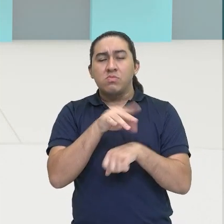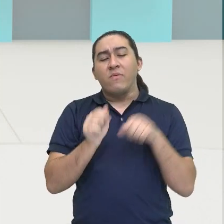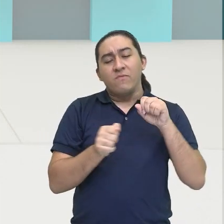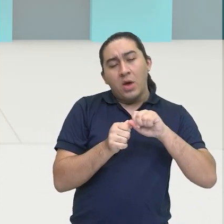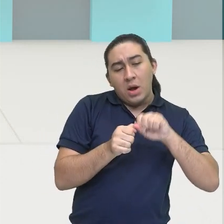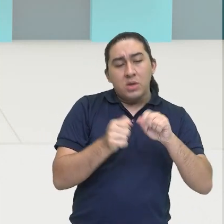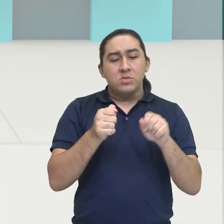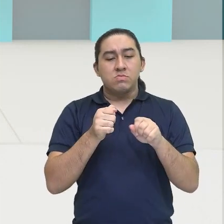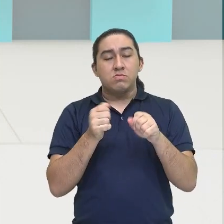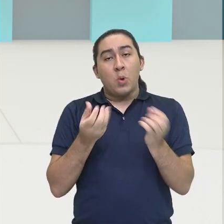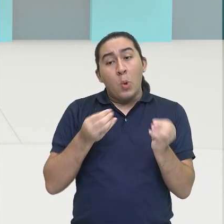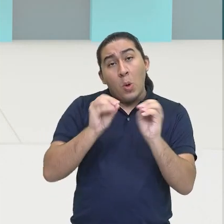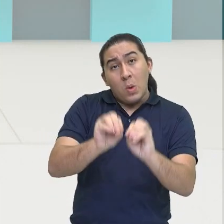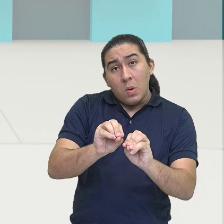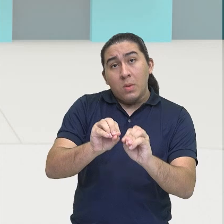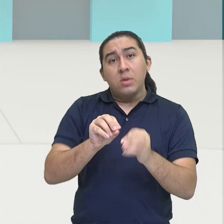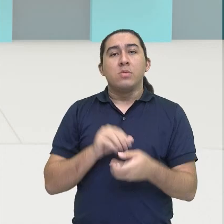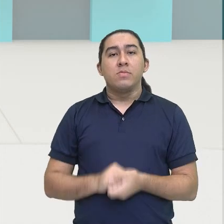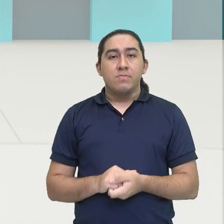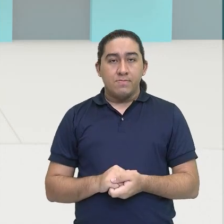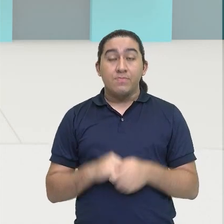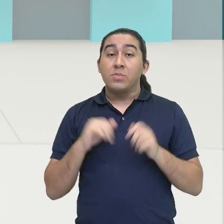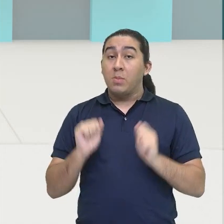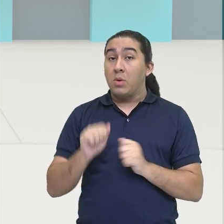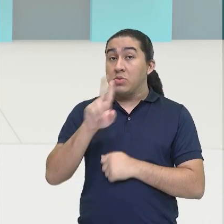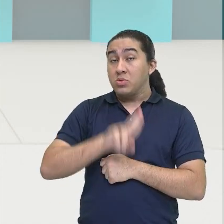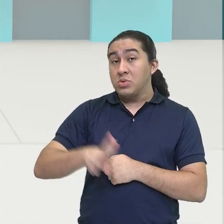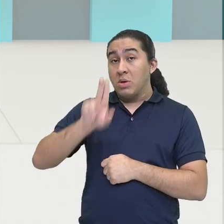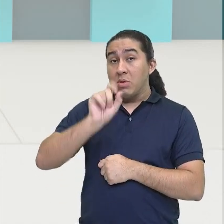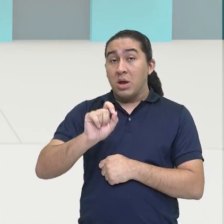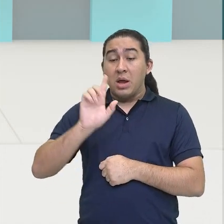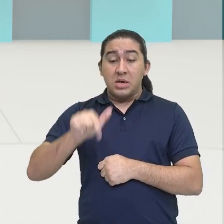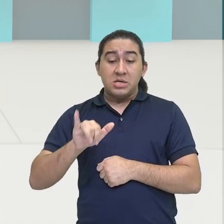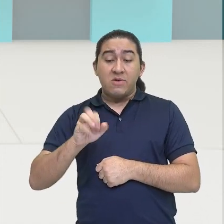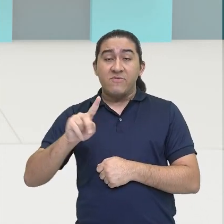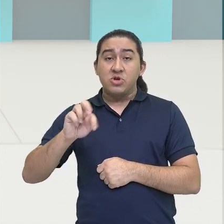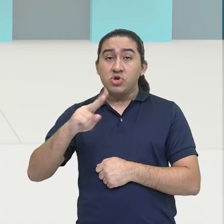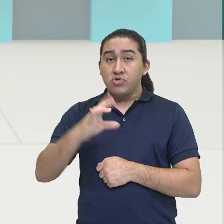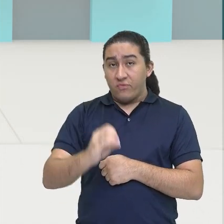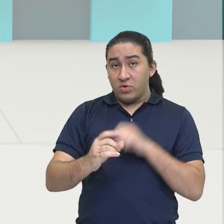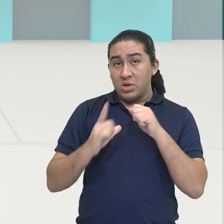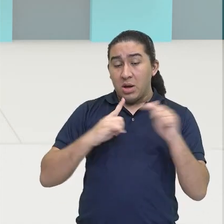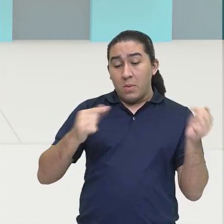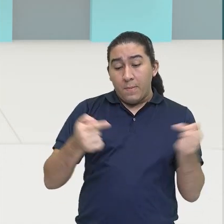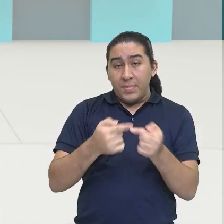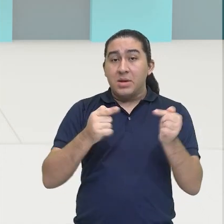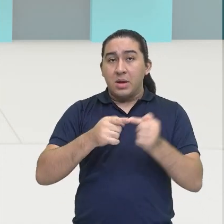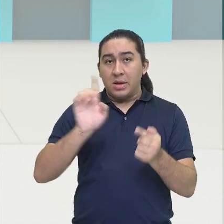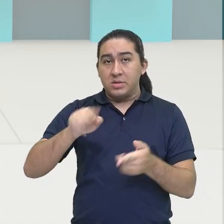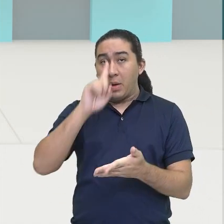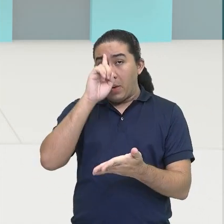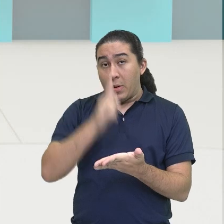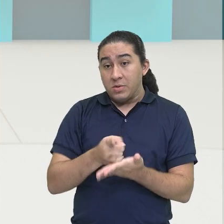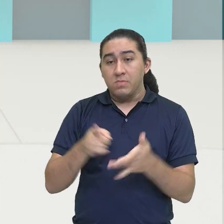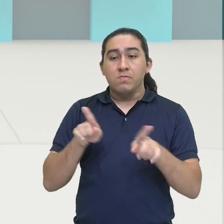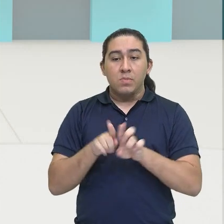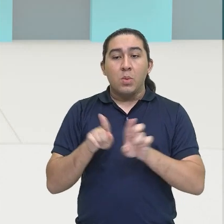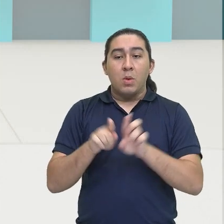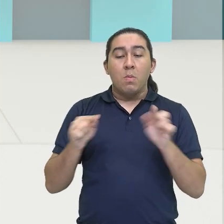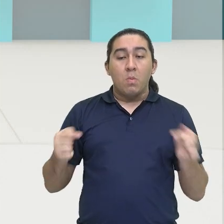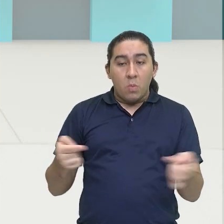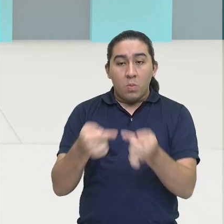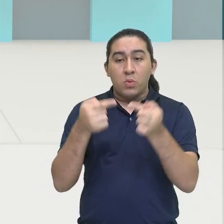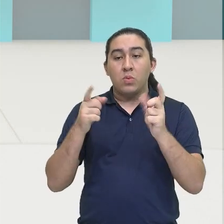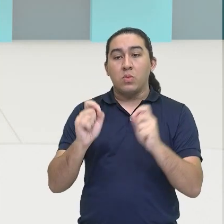Fazer, colocar. Então, eu também posso usar o infinitivo para indicar essa orientação, essa ordem. E aí eu vou